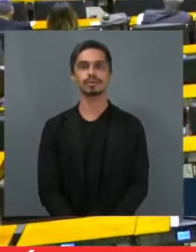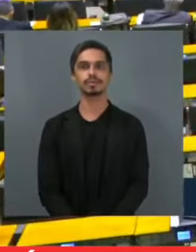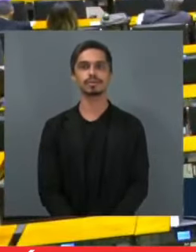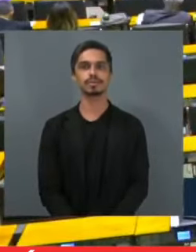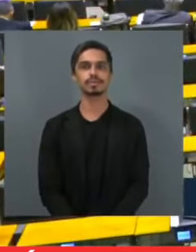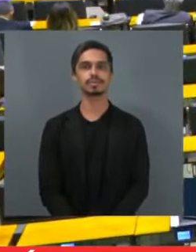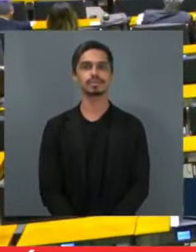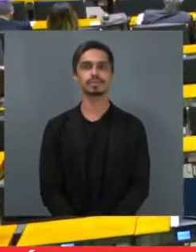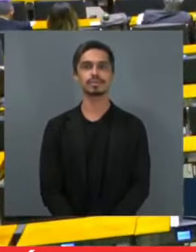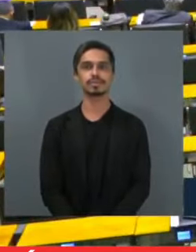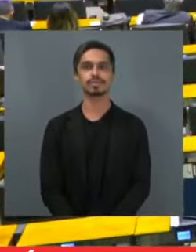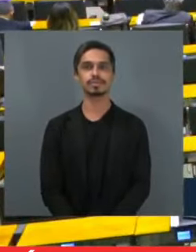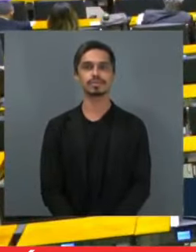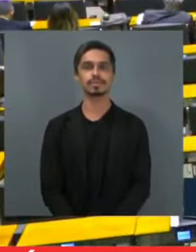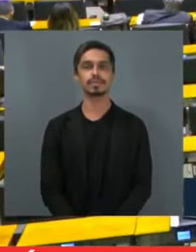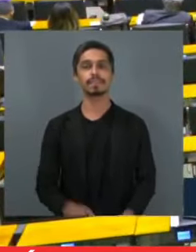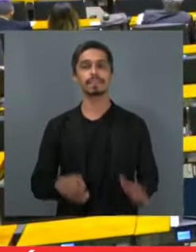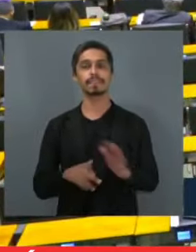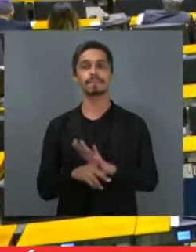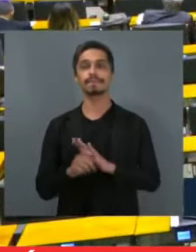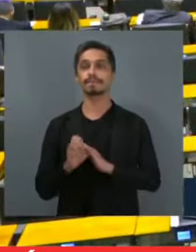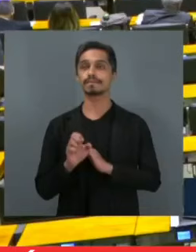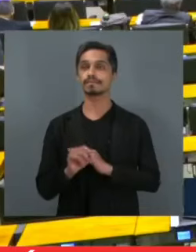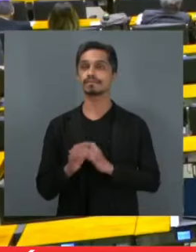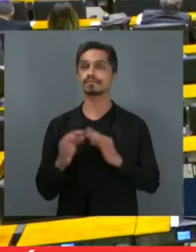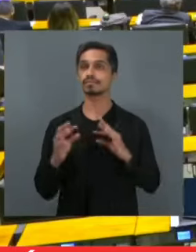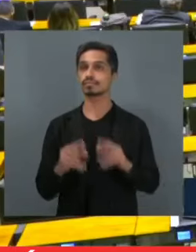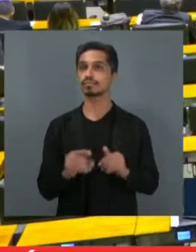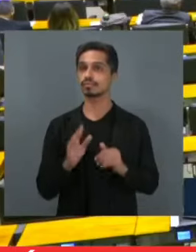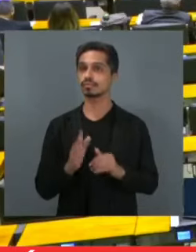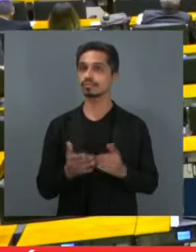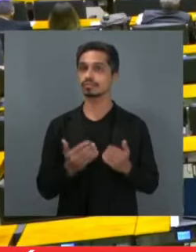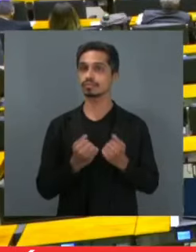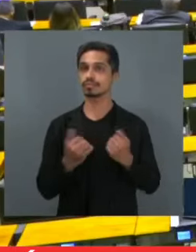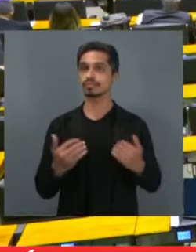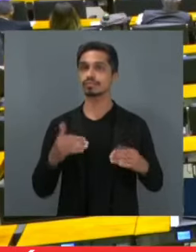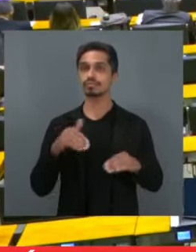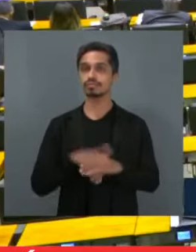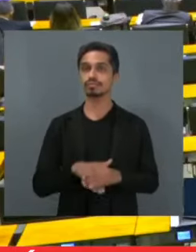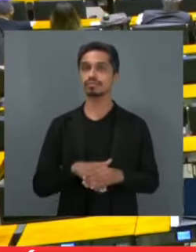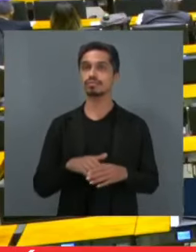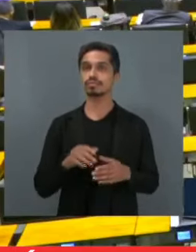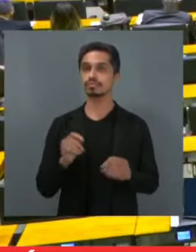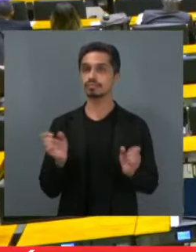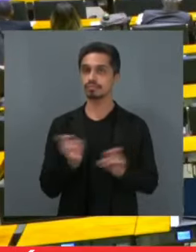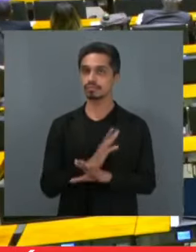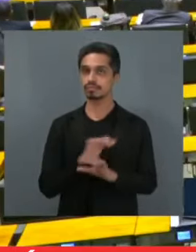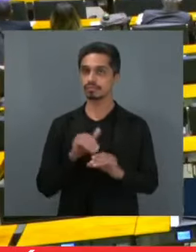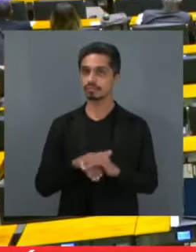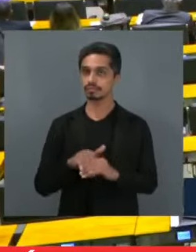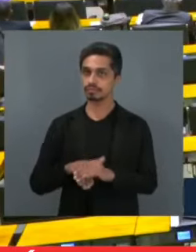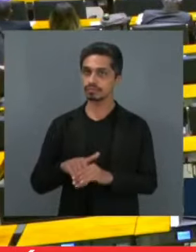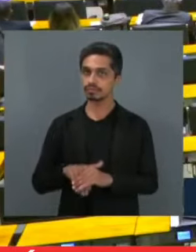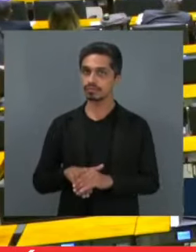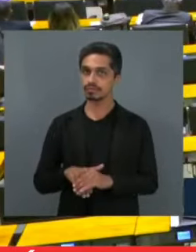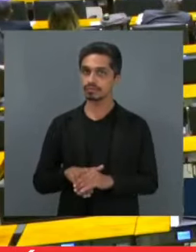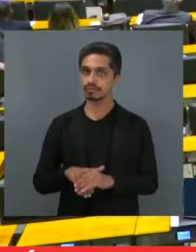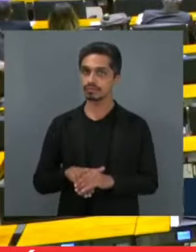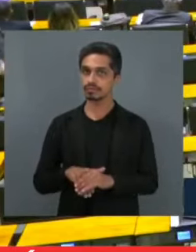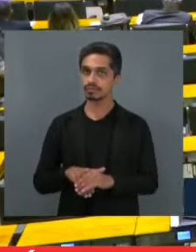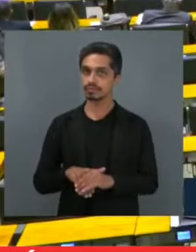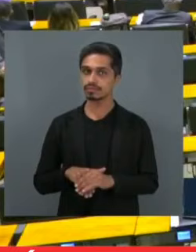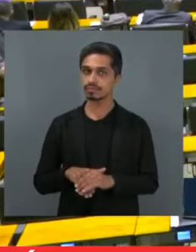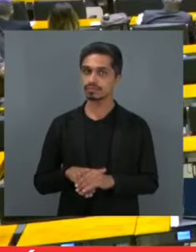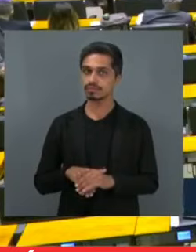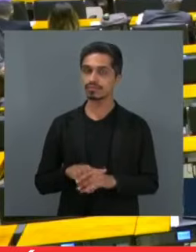ainda não está traçada e ela Depende de uma decisão do Presidente da República Luís Inácio Lula da Silva se Lula